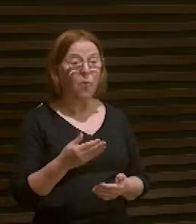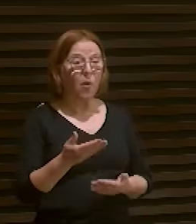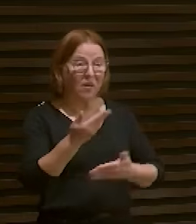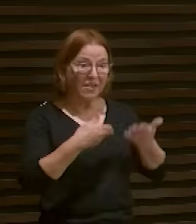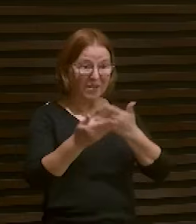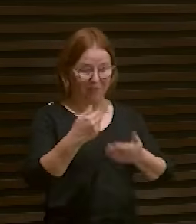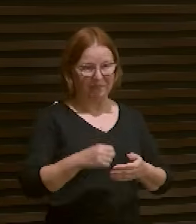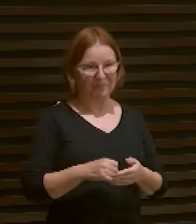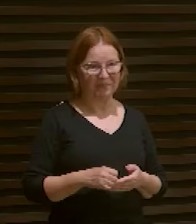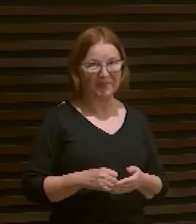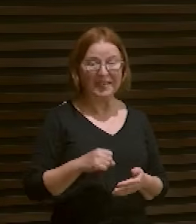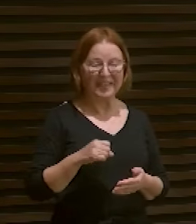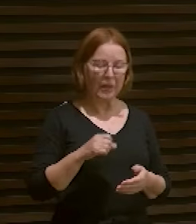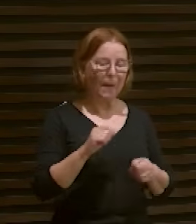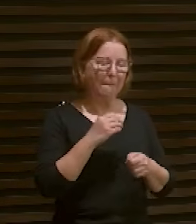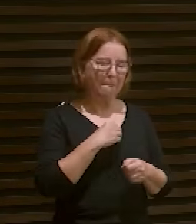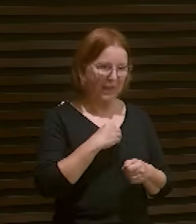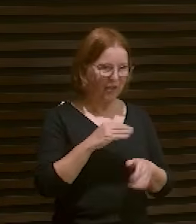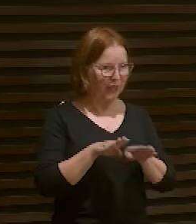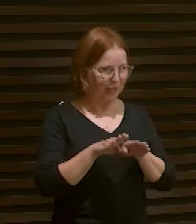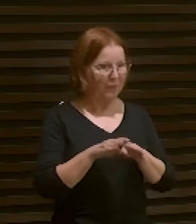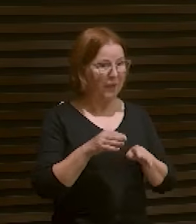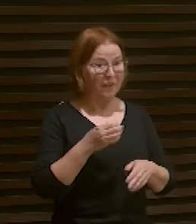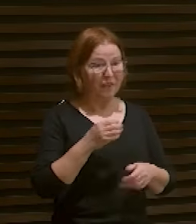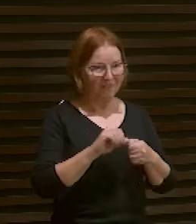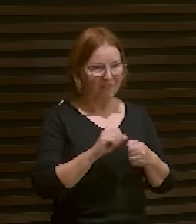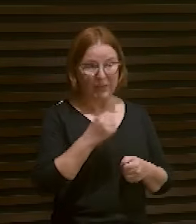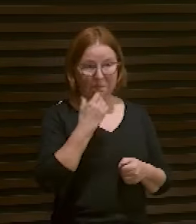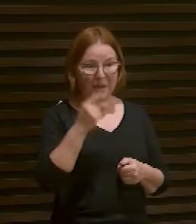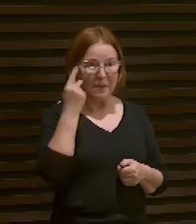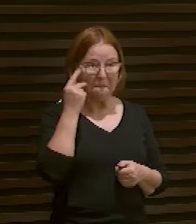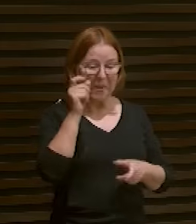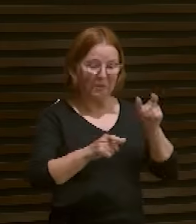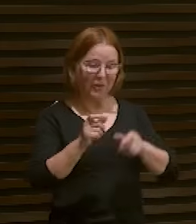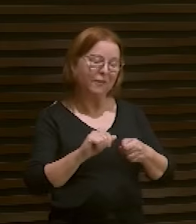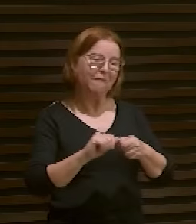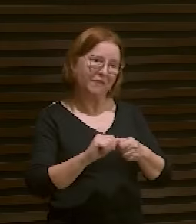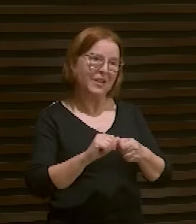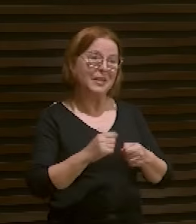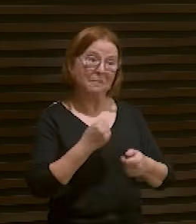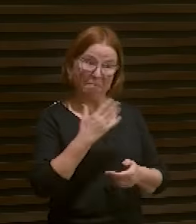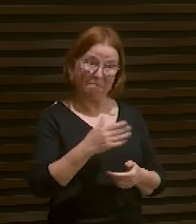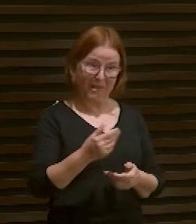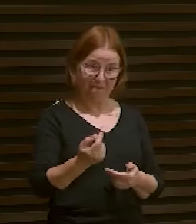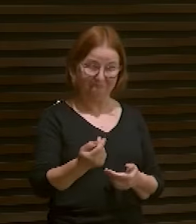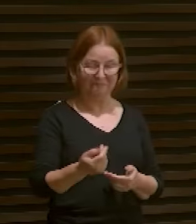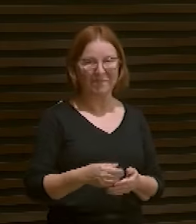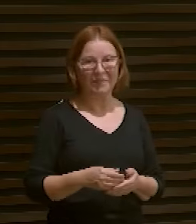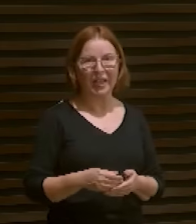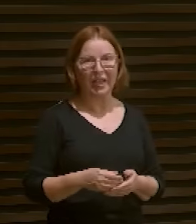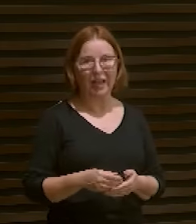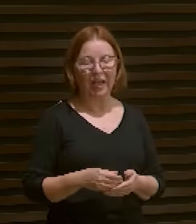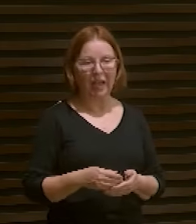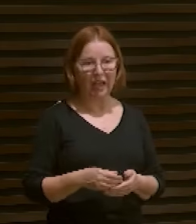se emprestais àqueles a quem esperais receber, qual é a vossa recompensa? Também os pecadores emprestam aos pecadores